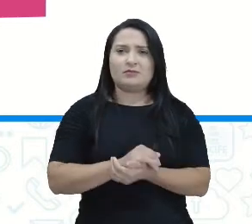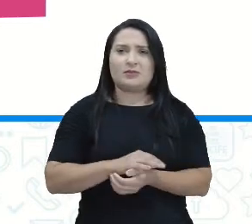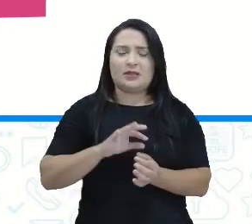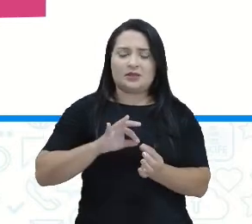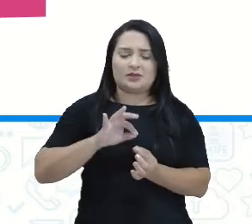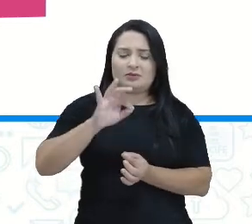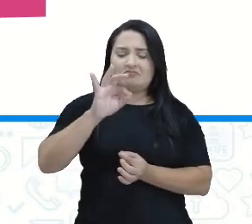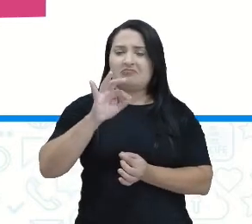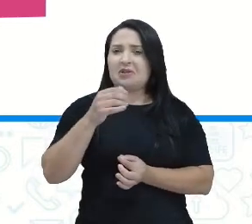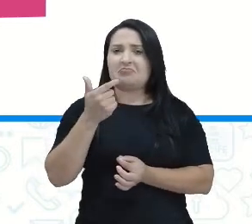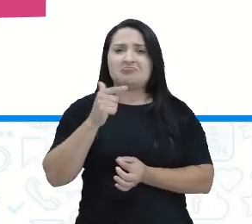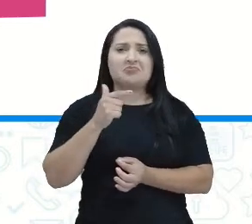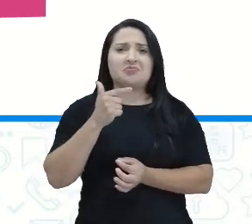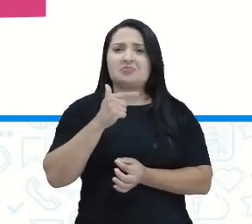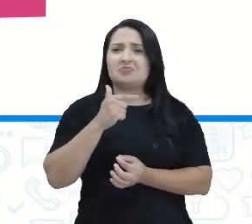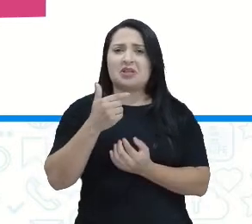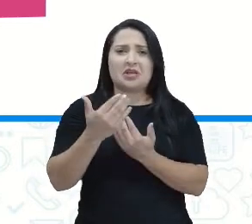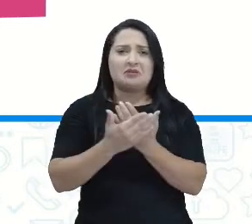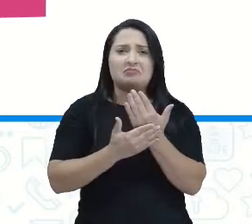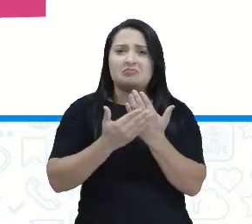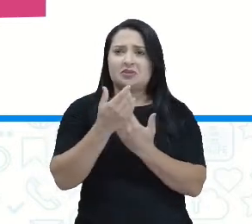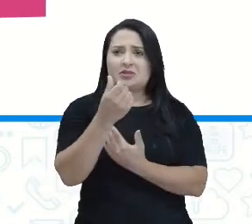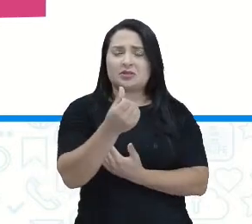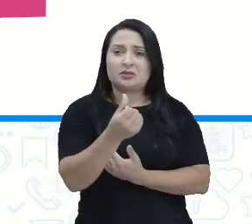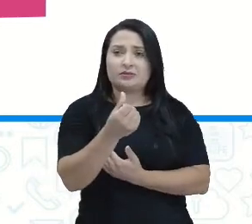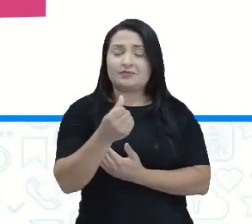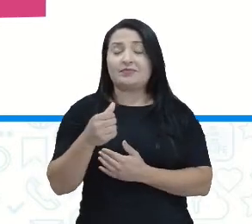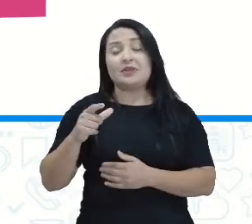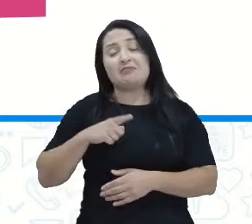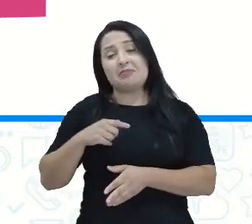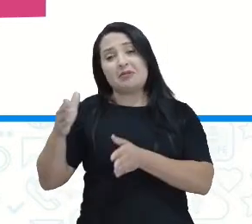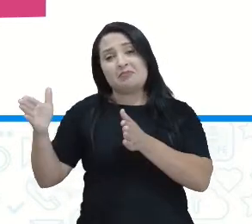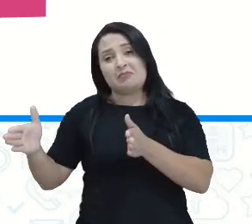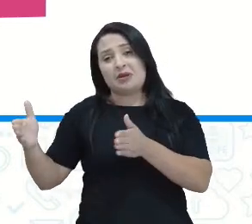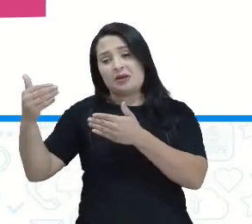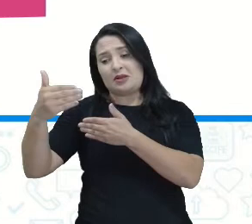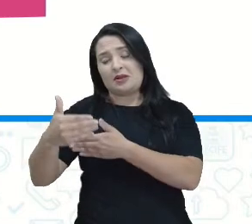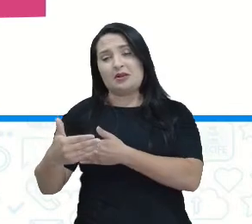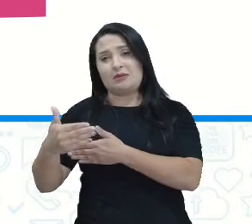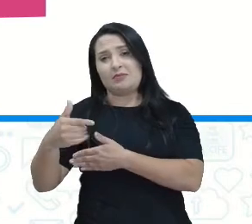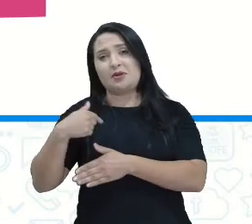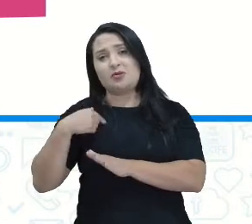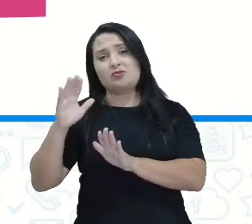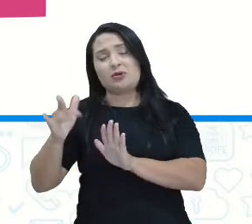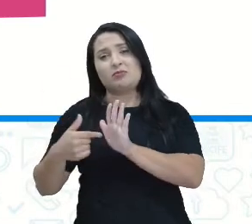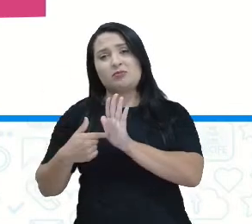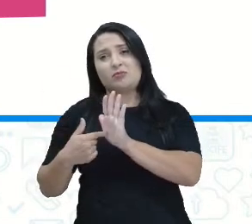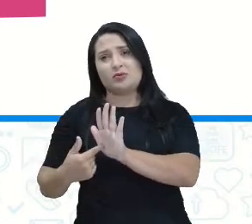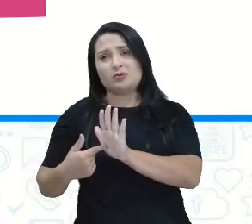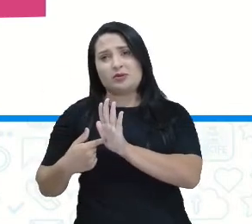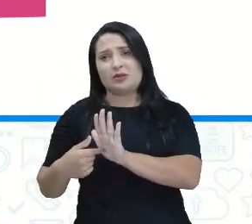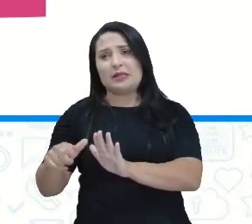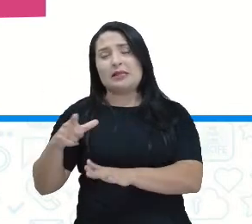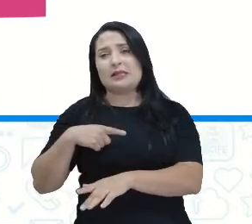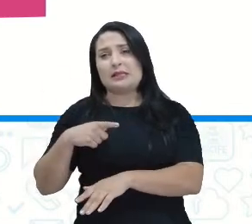tem 6 faces. Então, eu tenho o paralelepípedo, que eu mostrei aqui para vocês, que